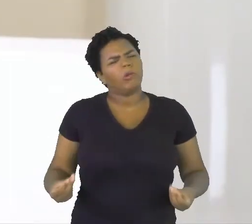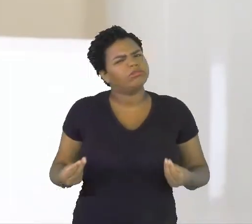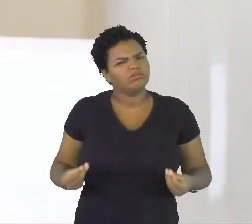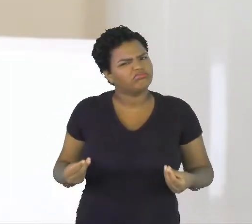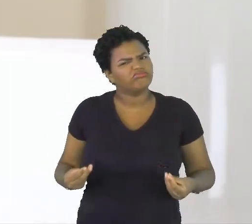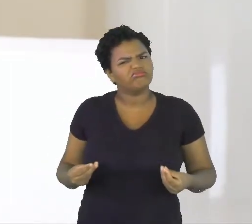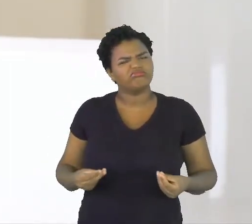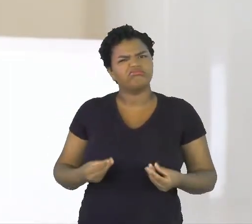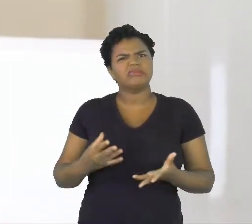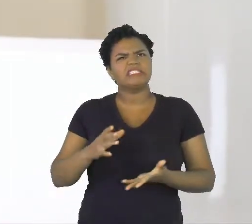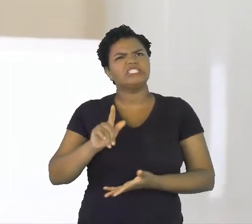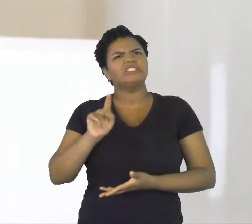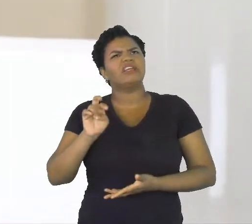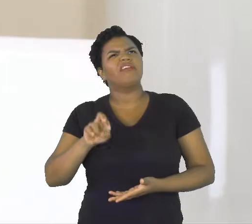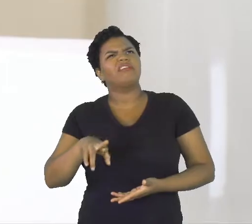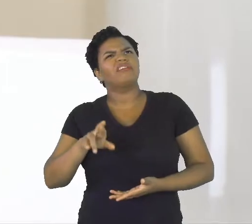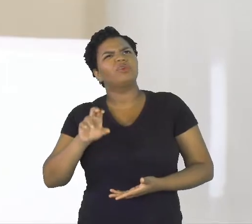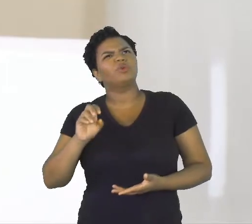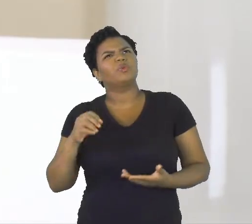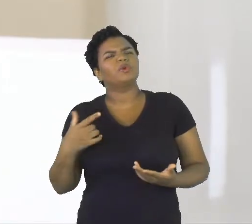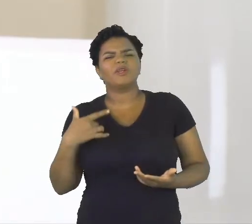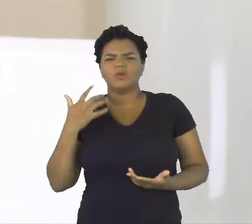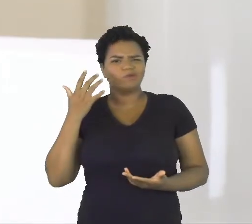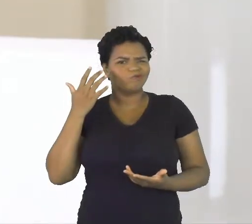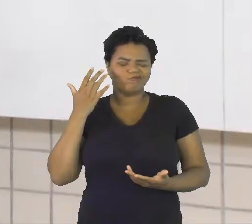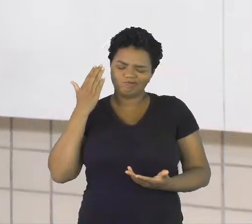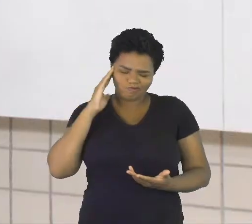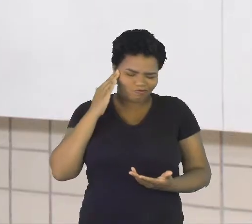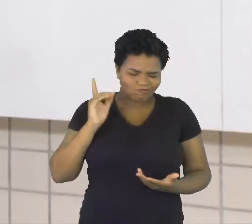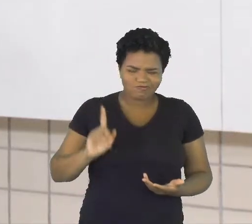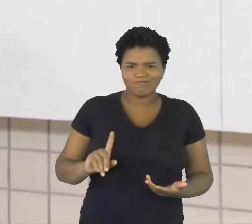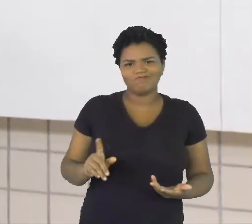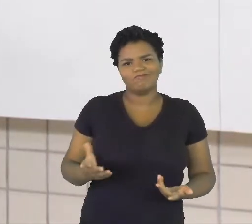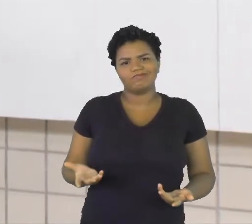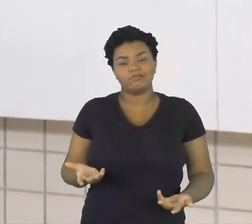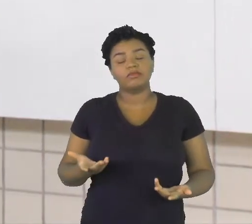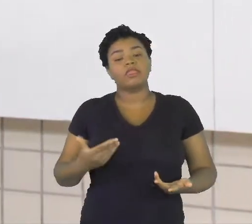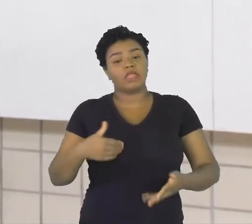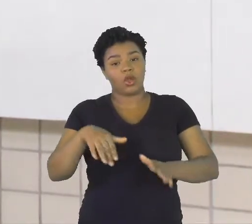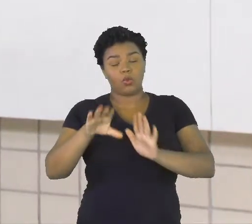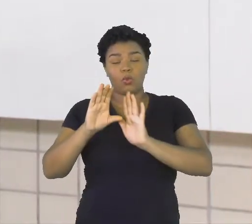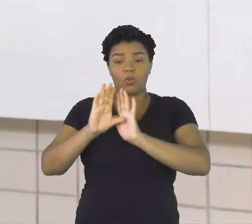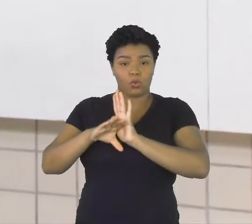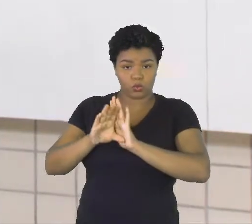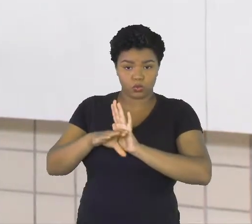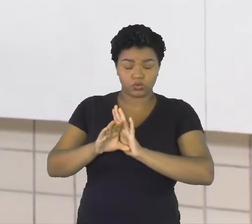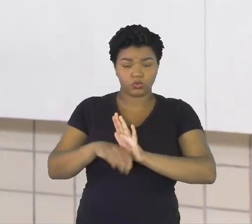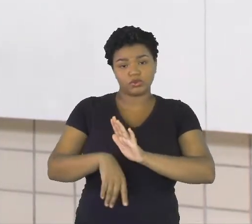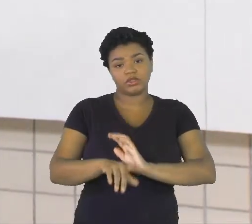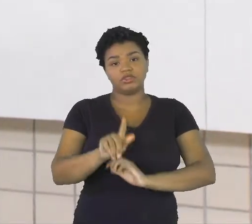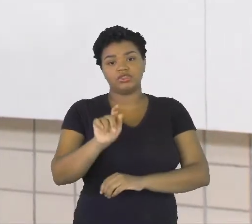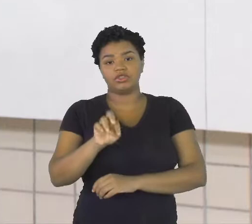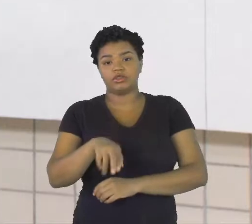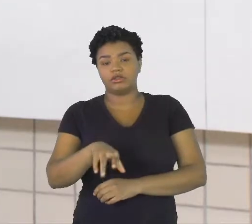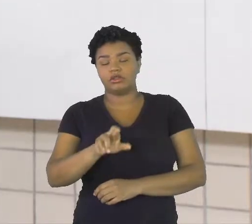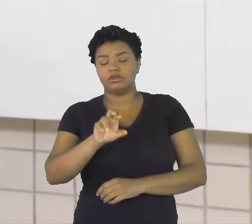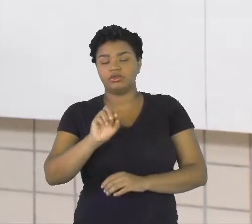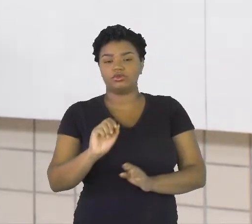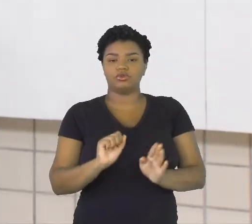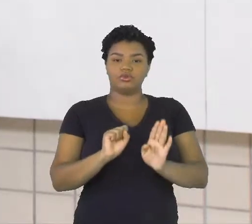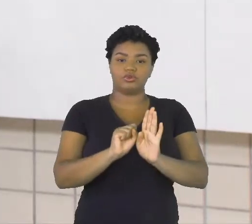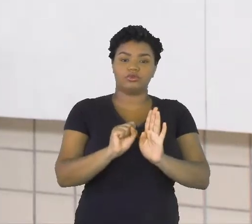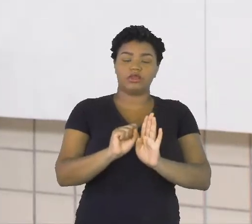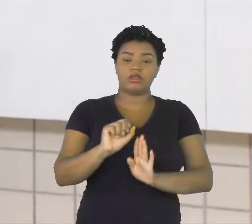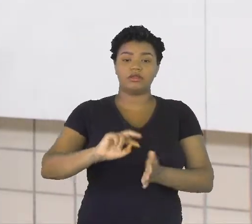do substantivo? Eu não estou conseguindo entender. Fava, o conceito de gênero do substantivo significa